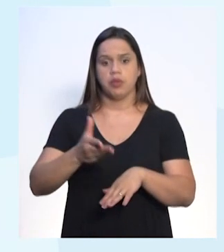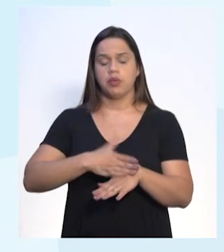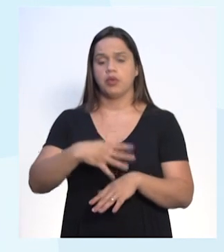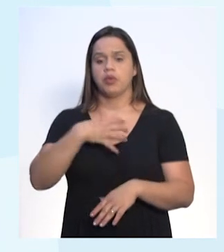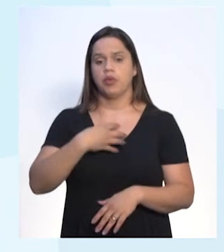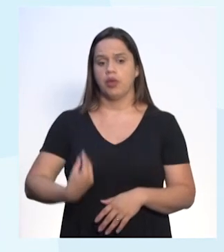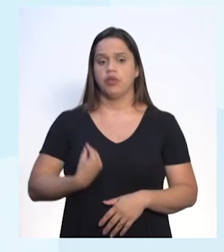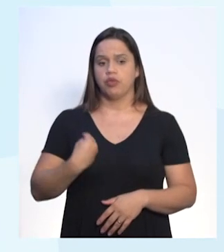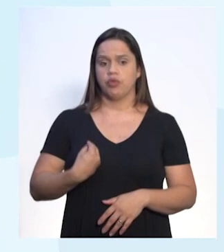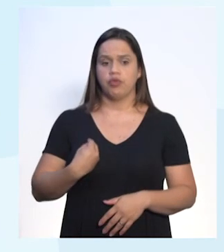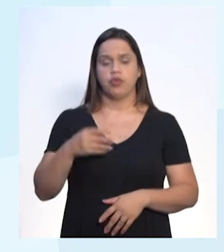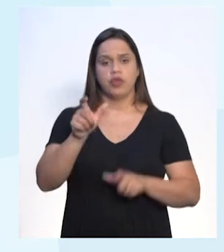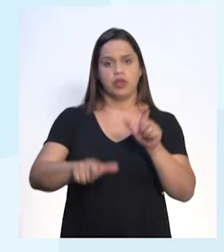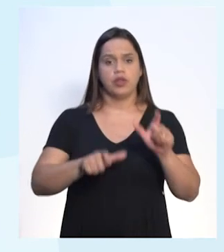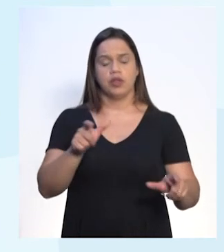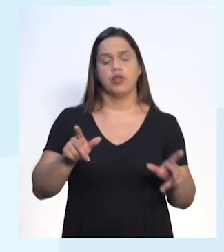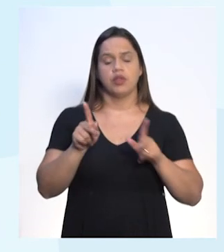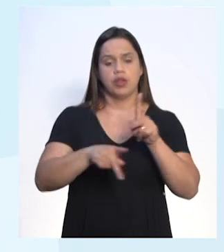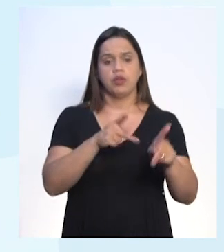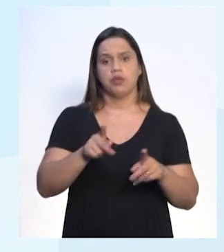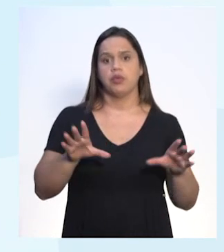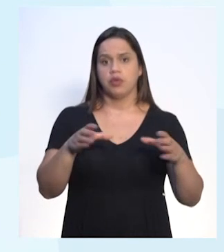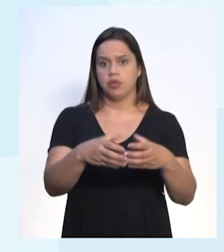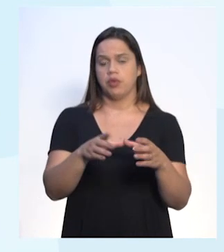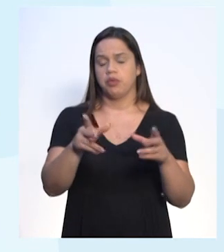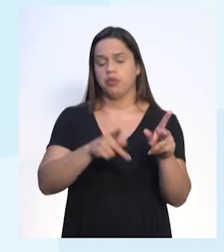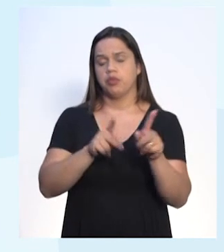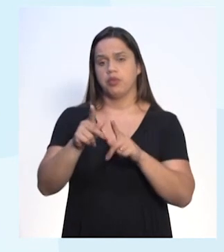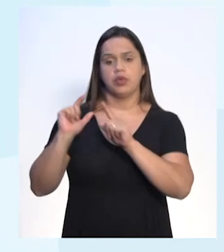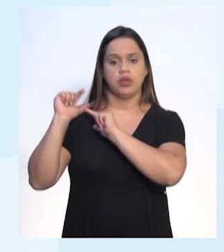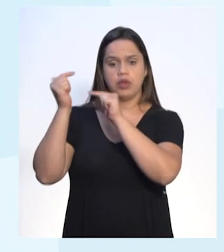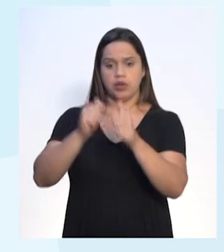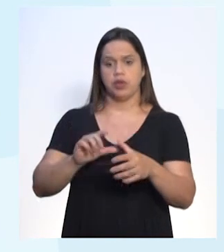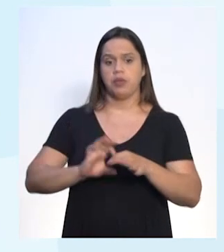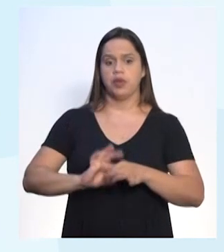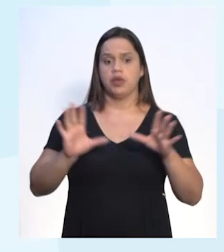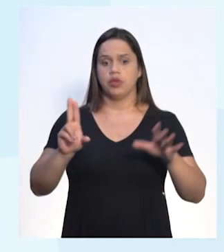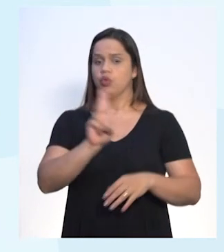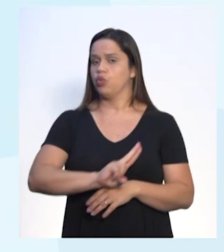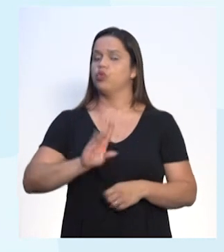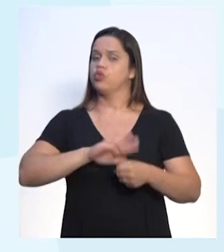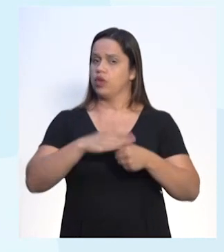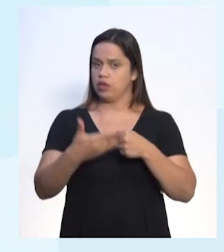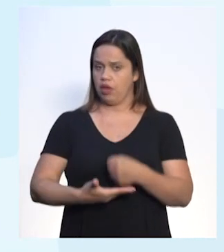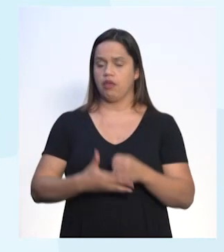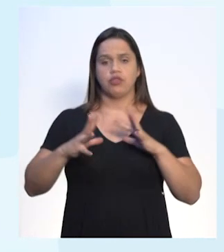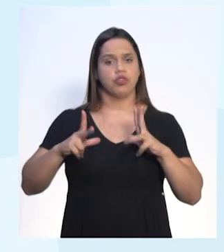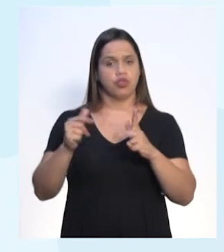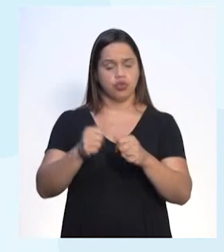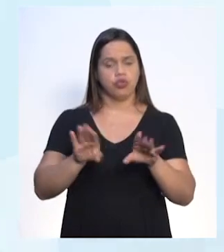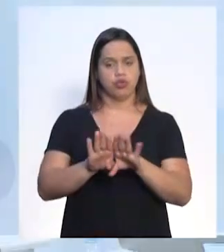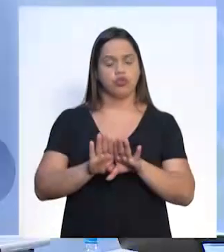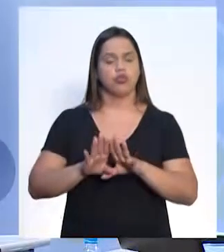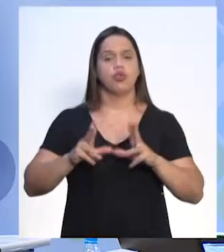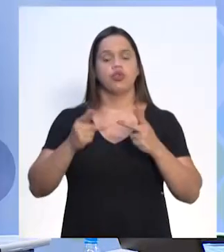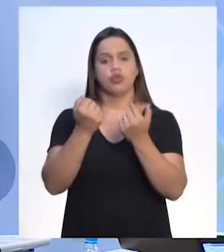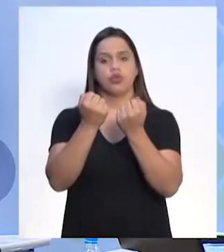modo de vida das populações tradicionais, permitindo o uso sustentável dos